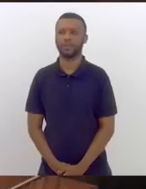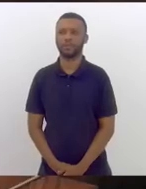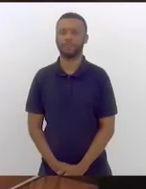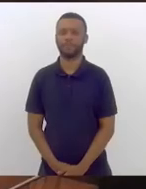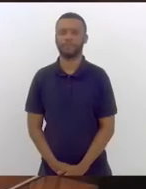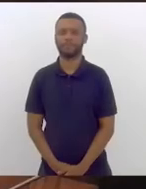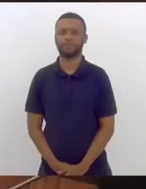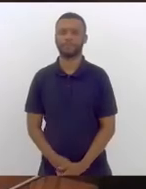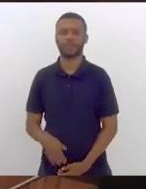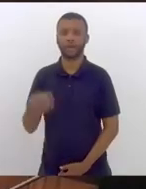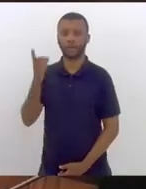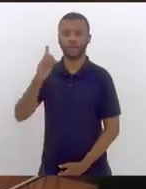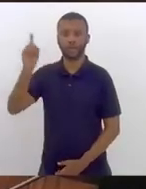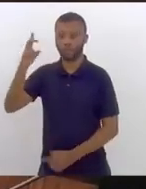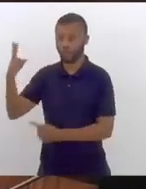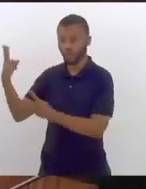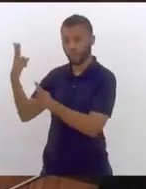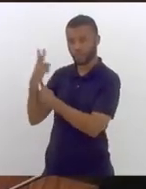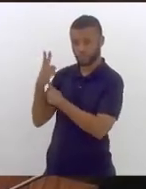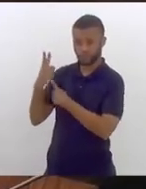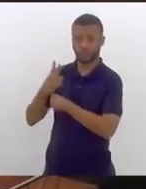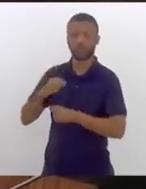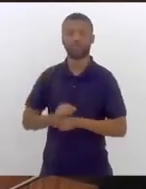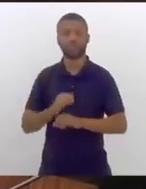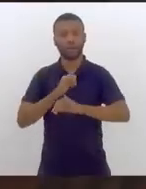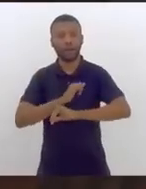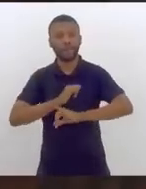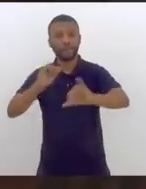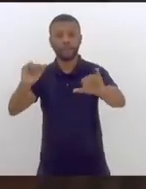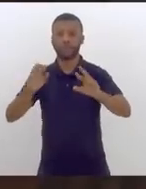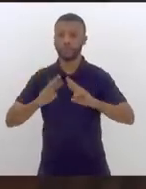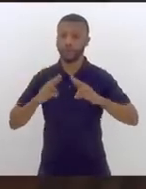sobre a proteção de Deus Doutor aberto